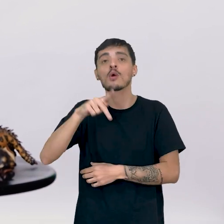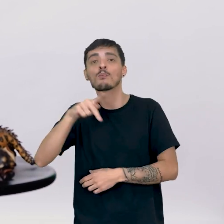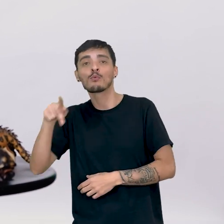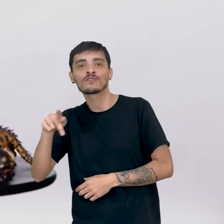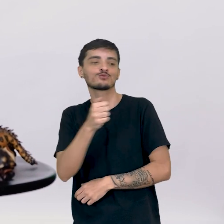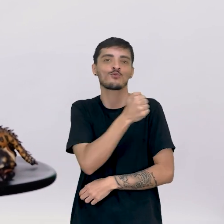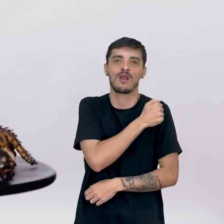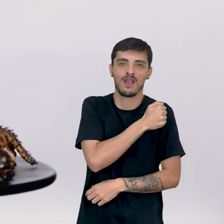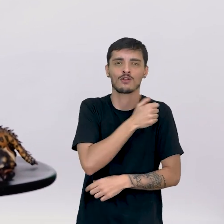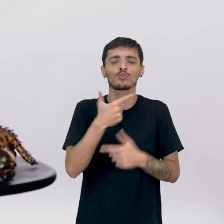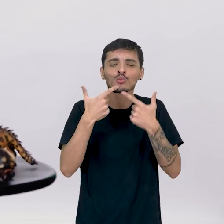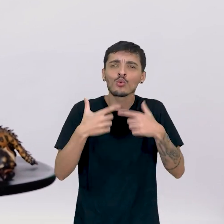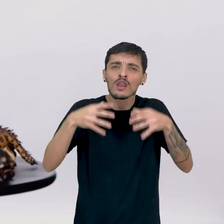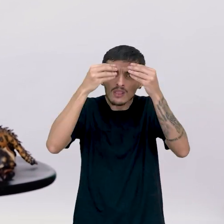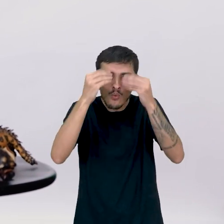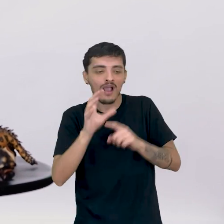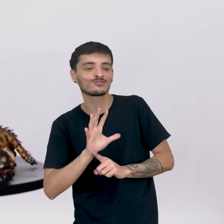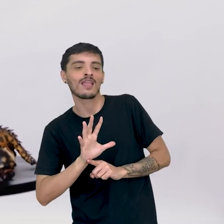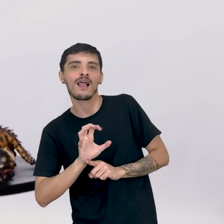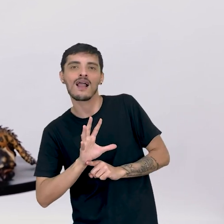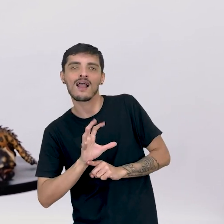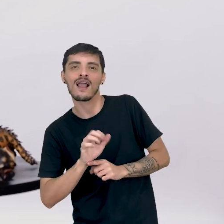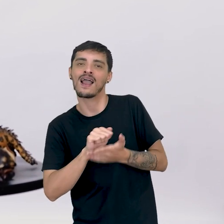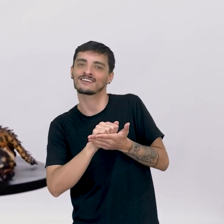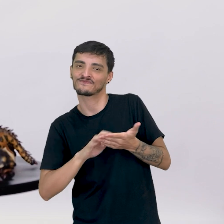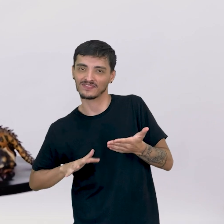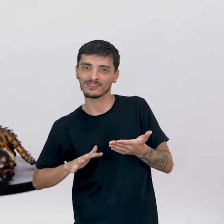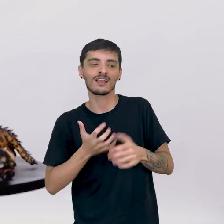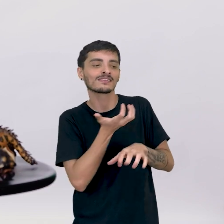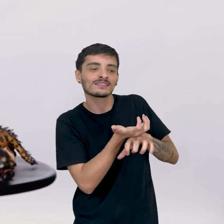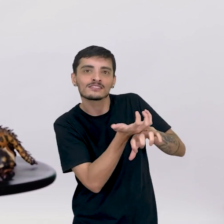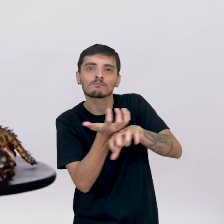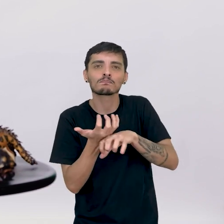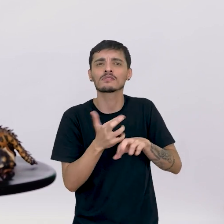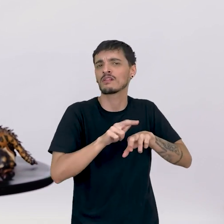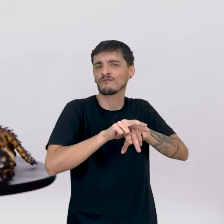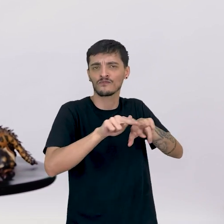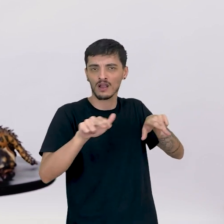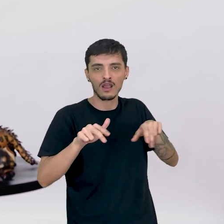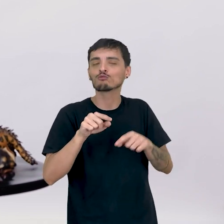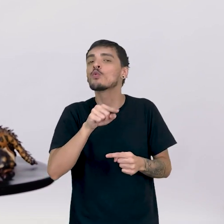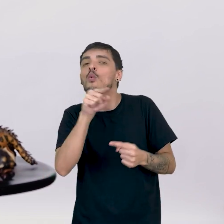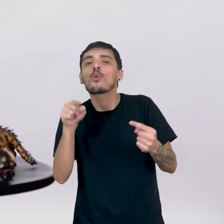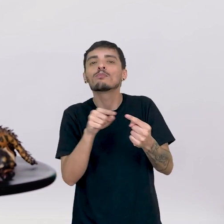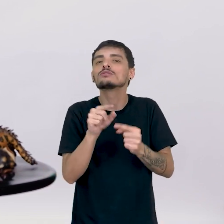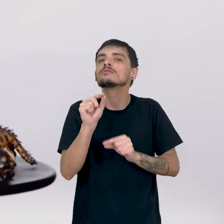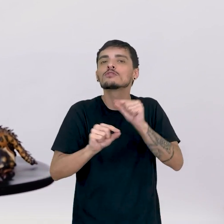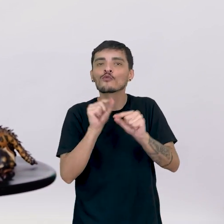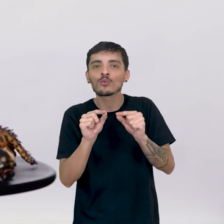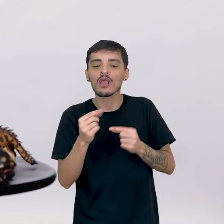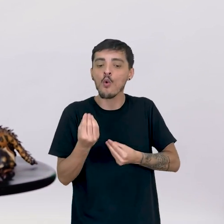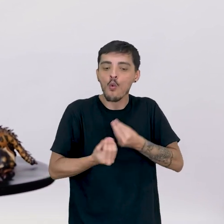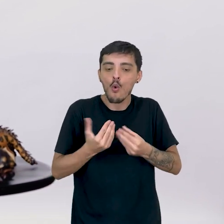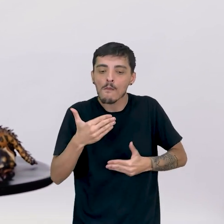linguagens, que registram as interações das crianças e dos professores com as diferentes dimensões do currículo da educação infantil, com o